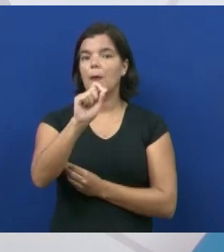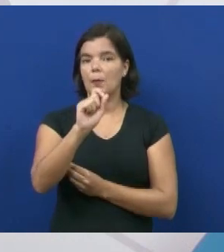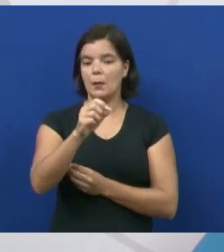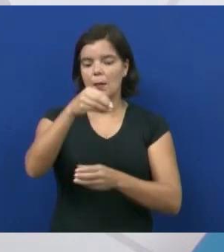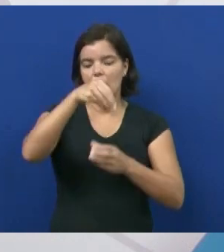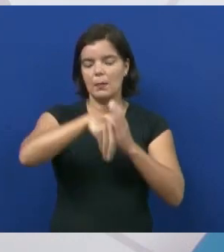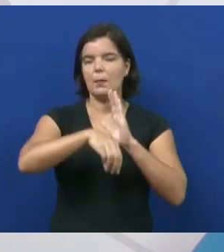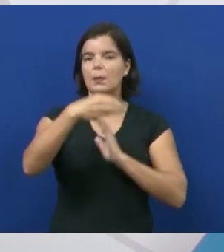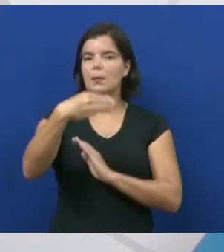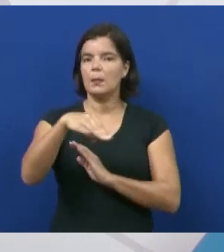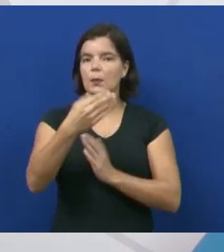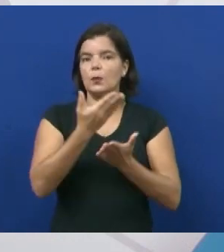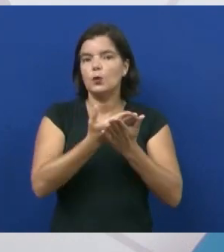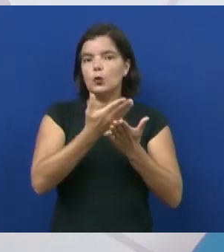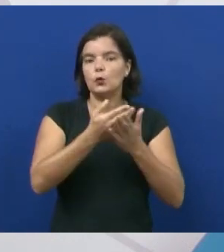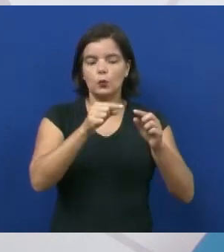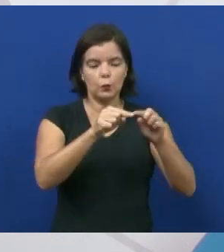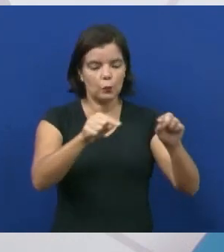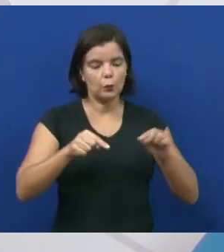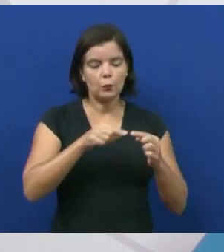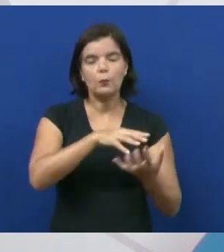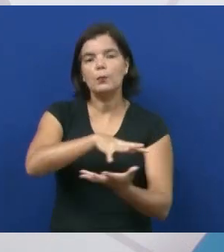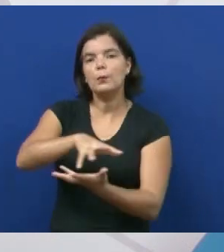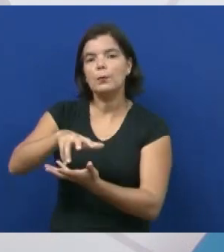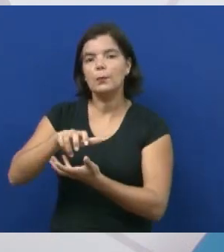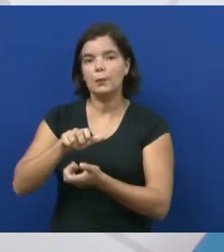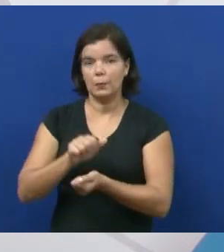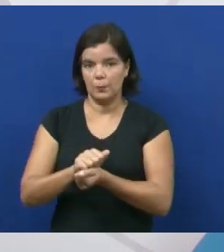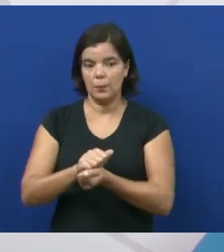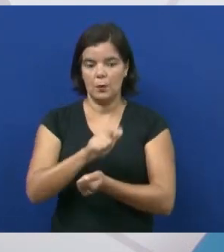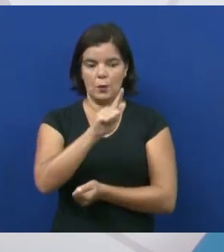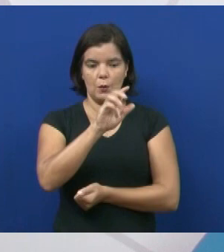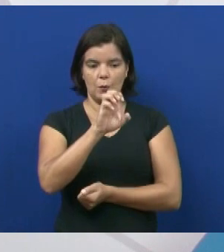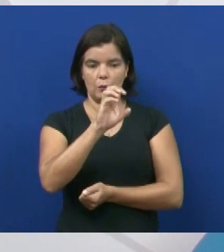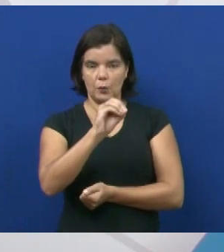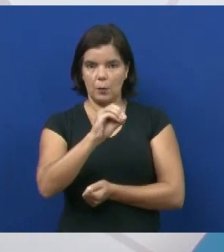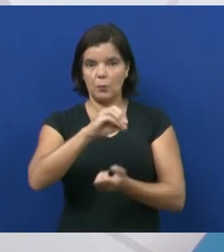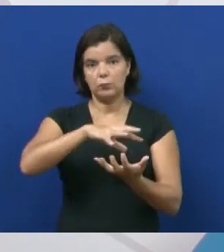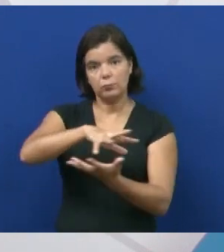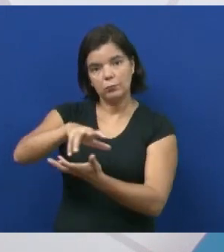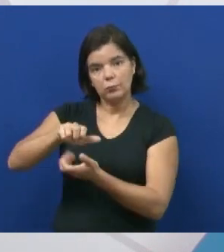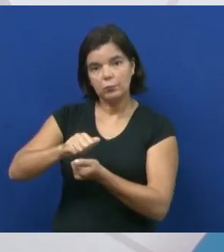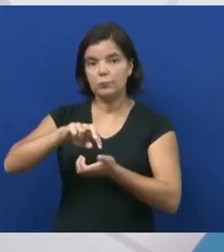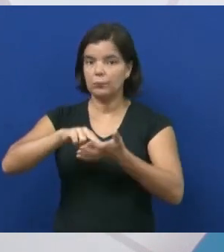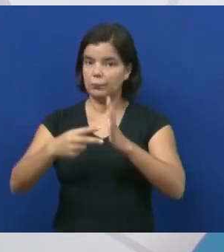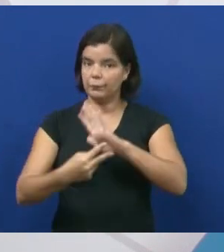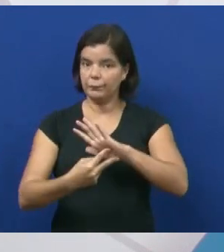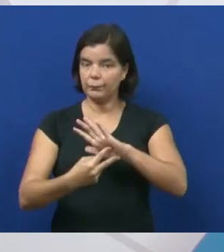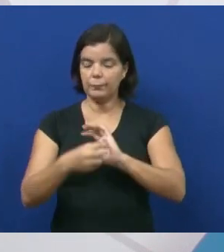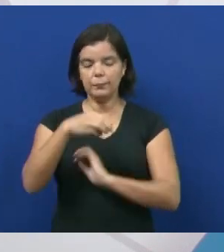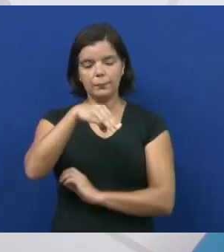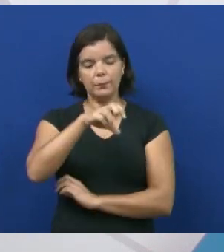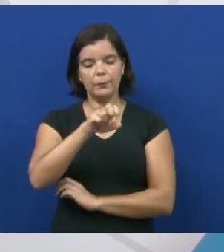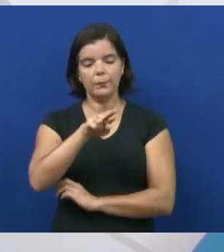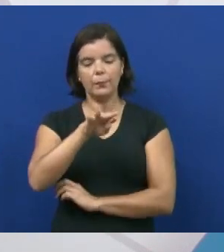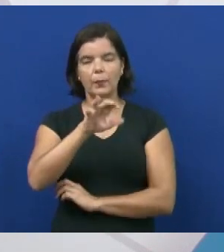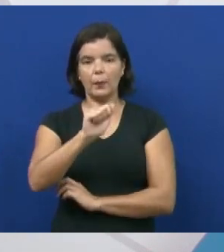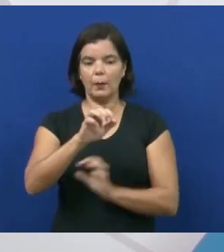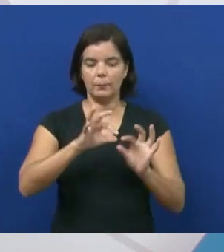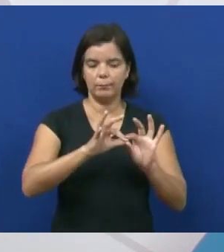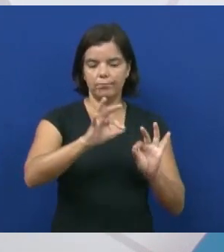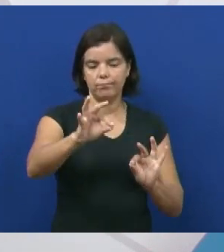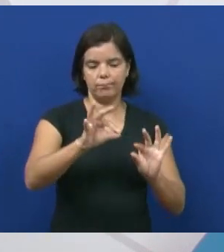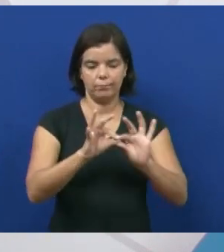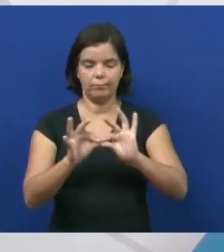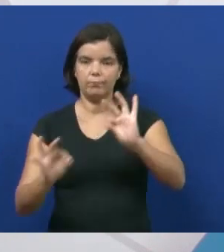da matemática que estuda as medidas da Terra, pois a parte geo significa terra e, no caso, metria significa